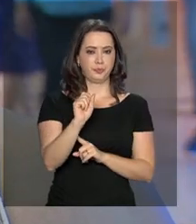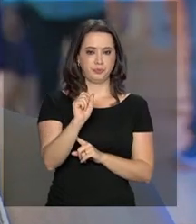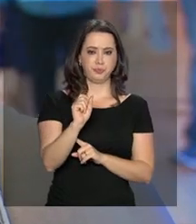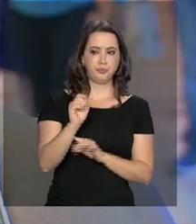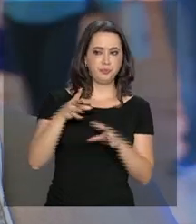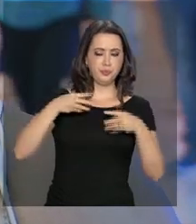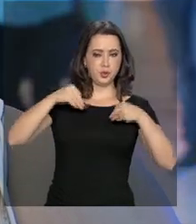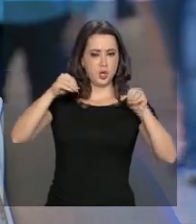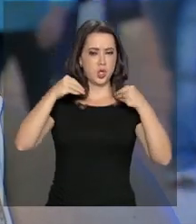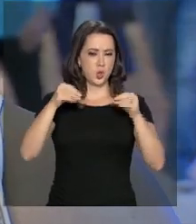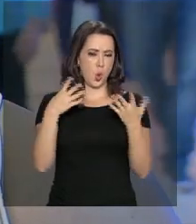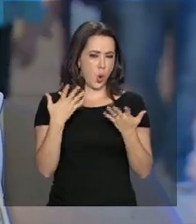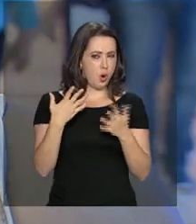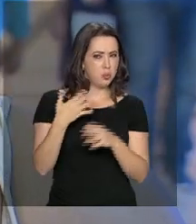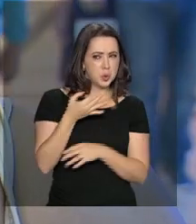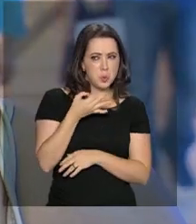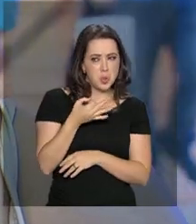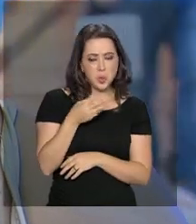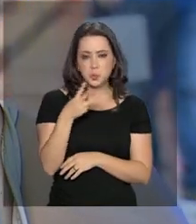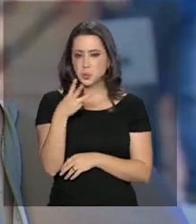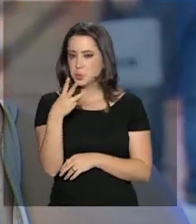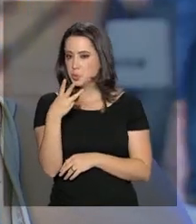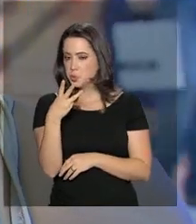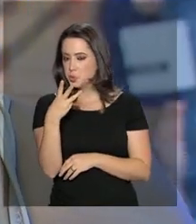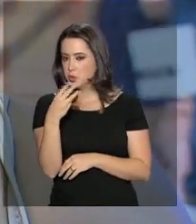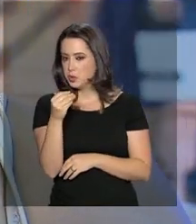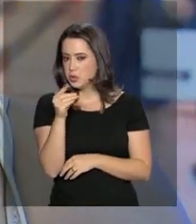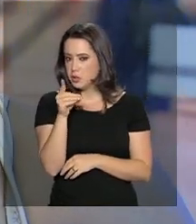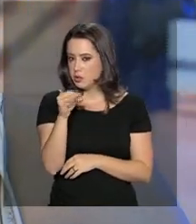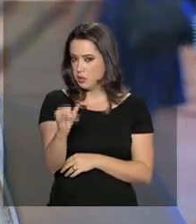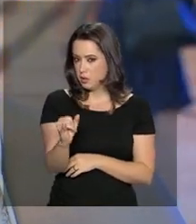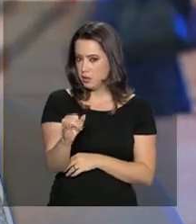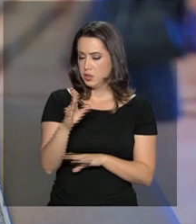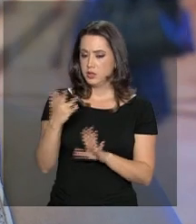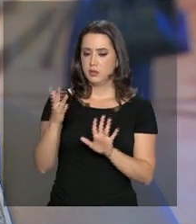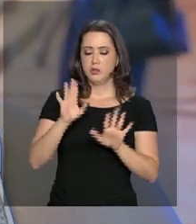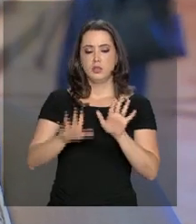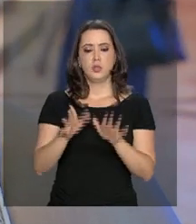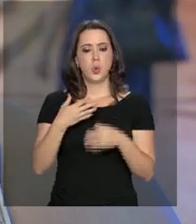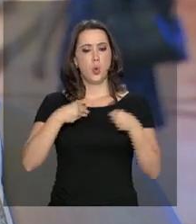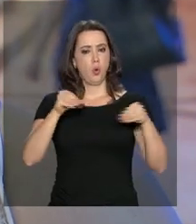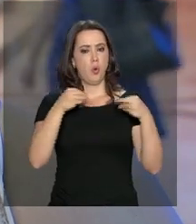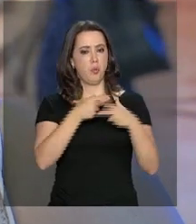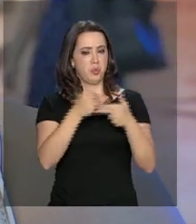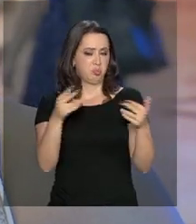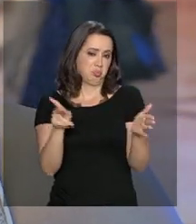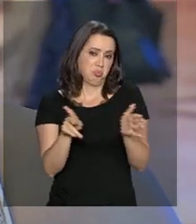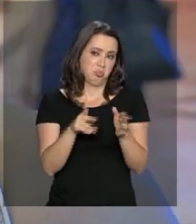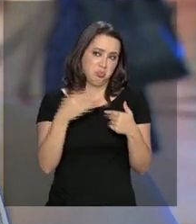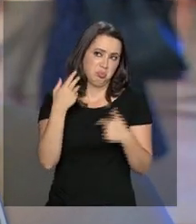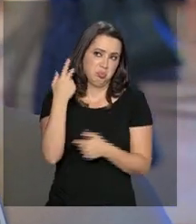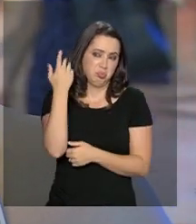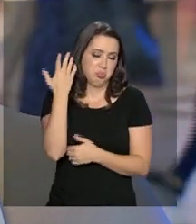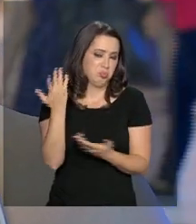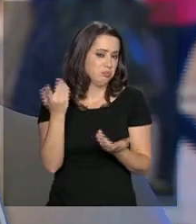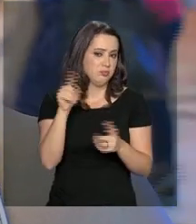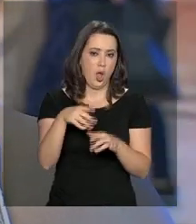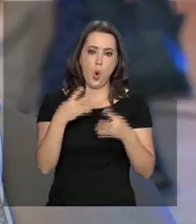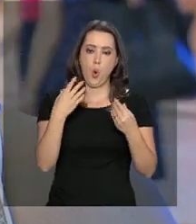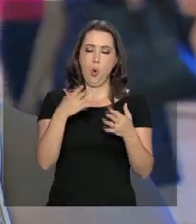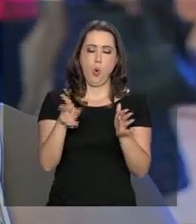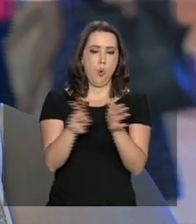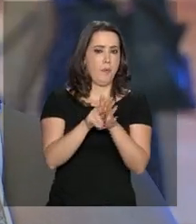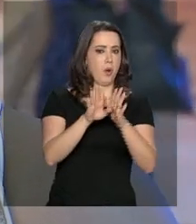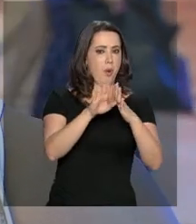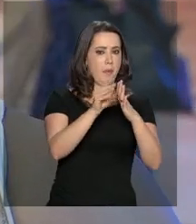30 dias eu acho. Tem roupas, vestuário em geral. Eu acho que eletro,